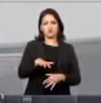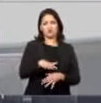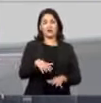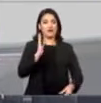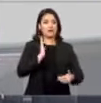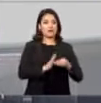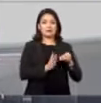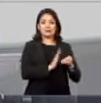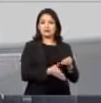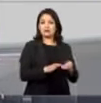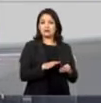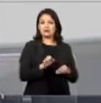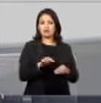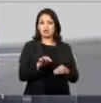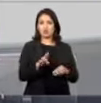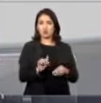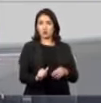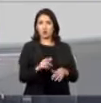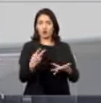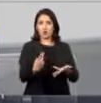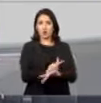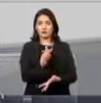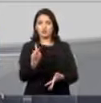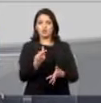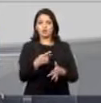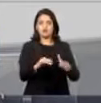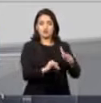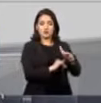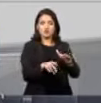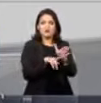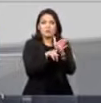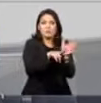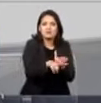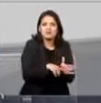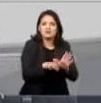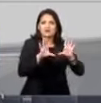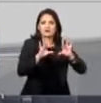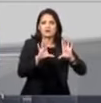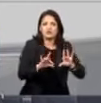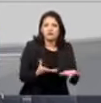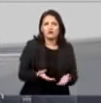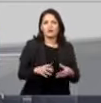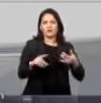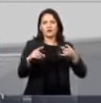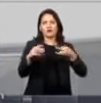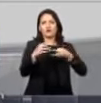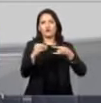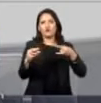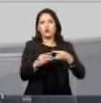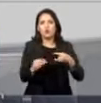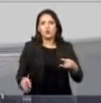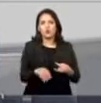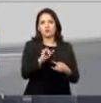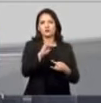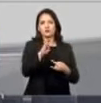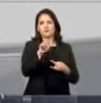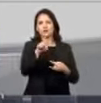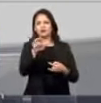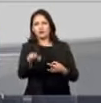ocorrendo nas instituições de pesquisas científicas, no INPE, Fiocruz, IBGE, universidades